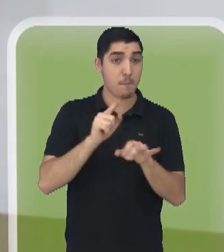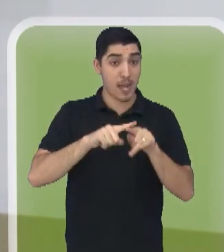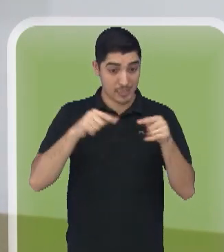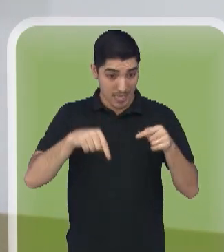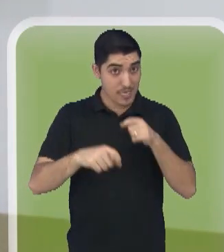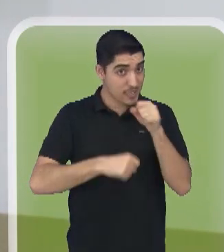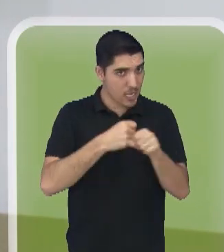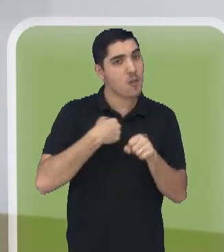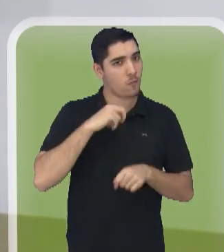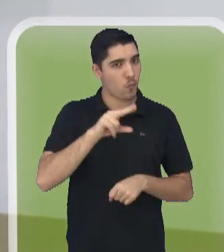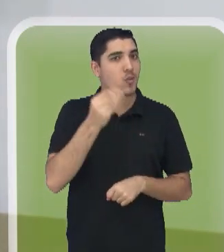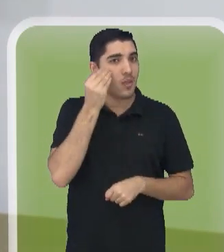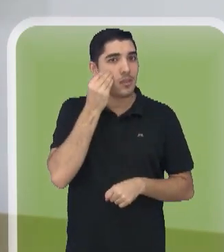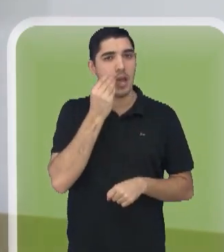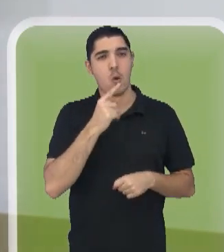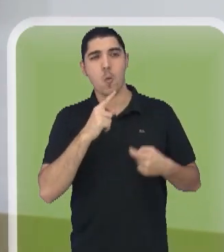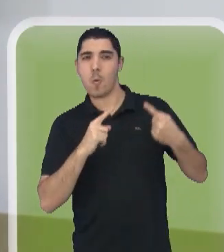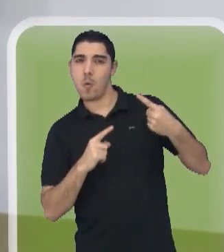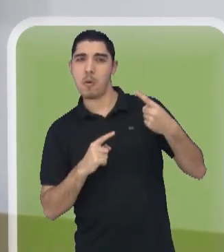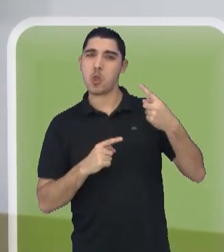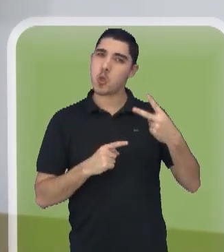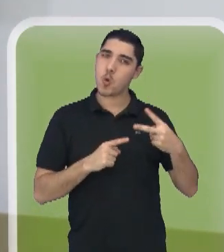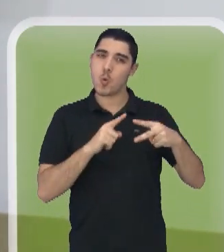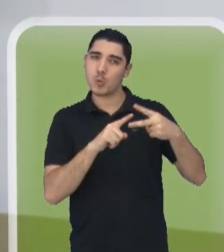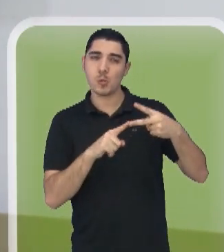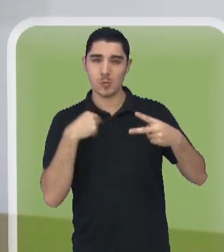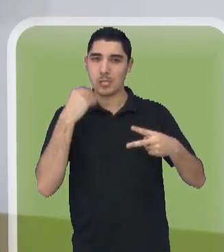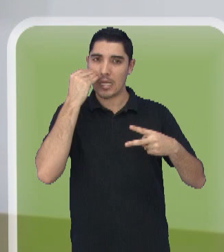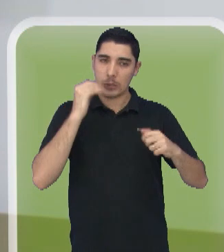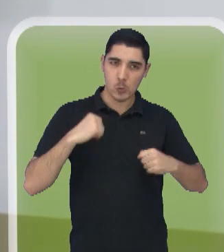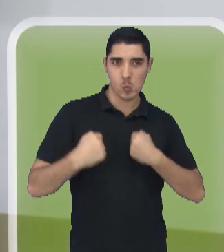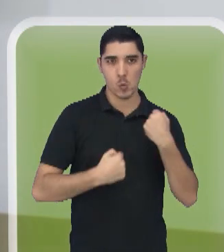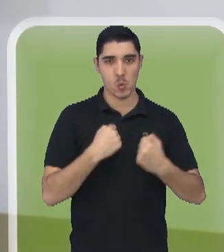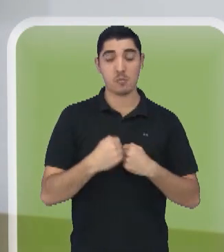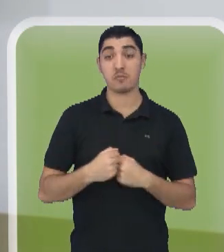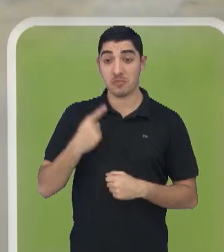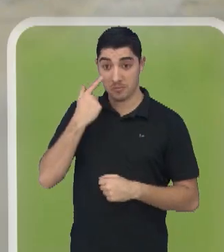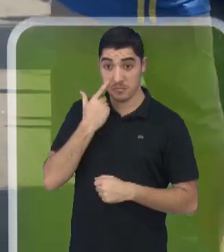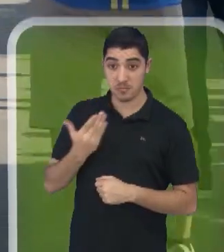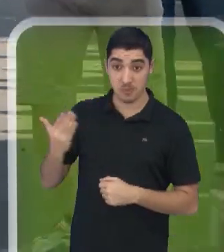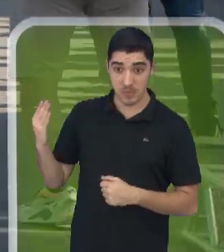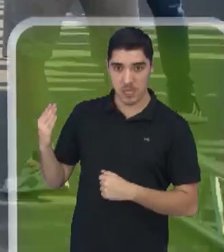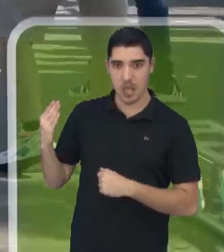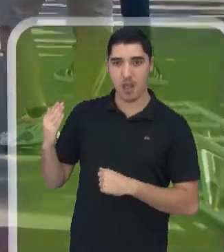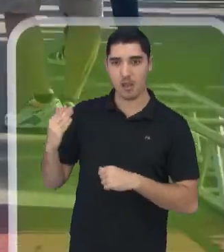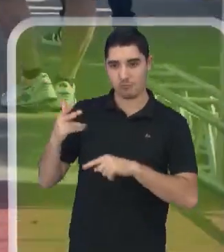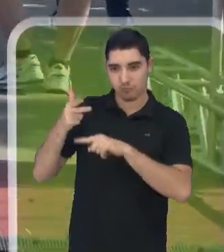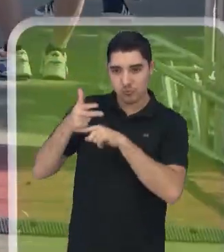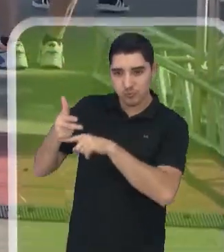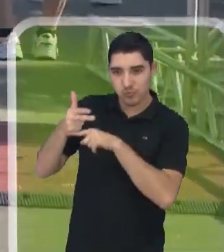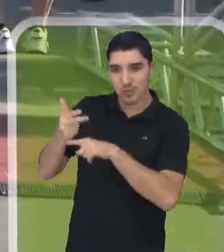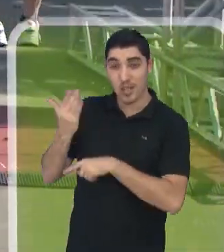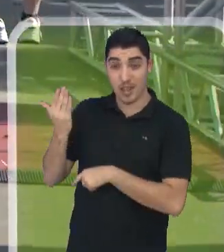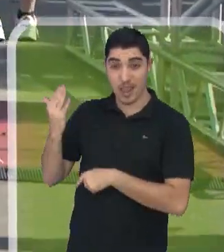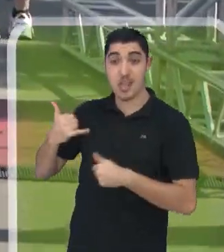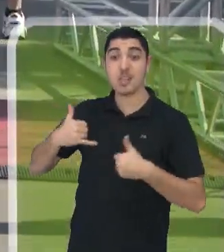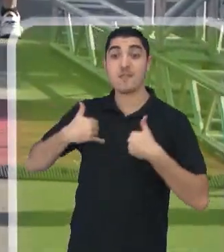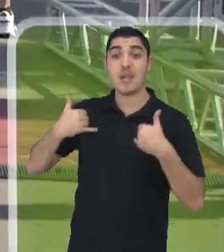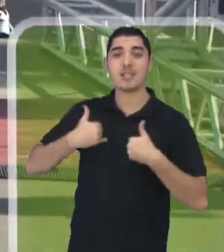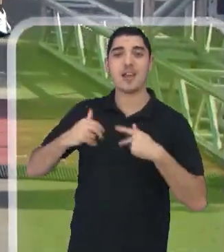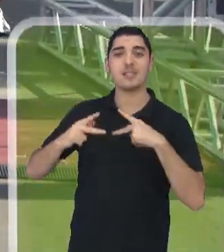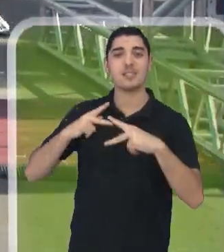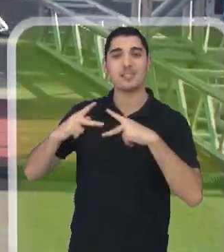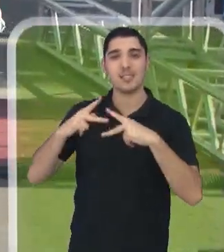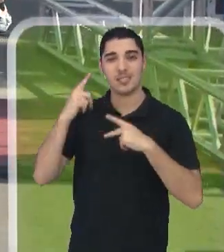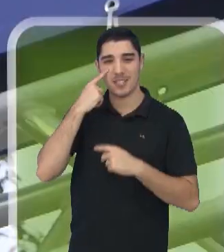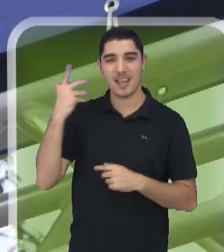eu vou tentar competir aí esse ano. E você está vendo imagens aí da última prova, aniversário de São José. Estivemos lá,